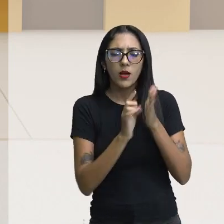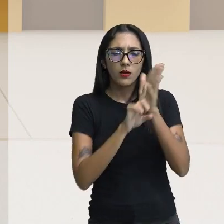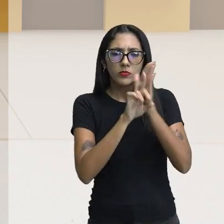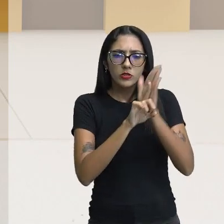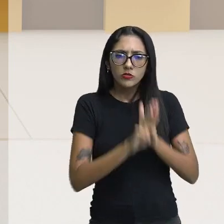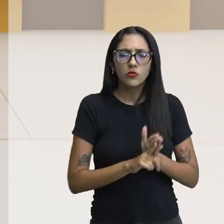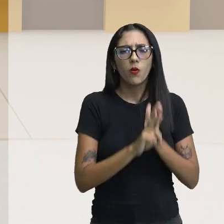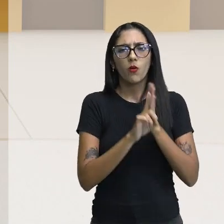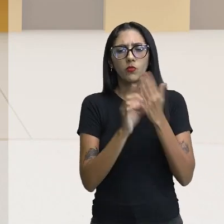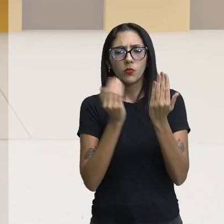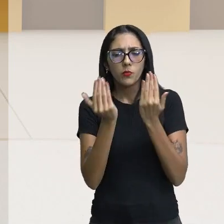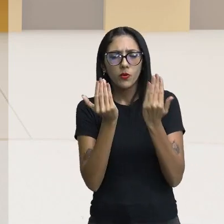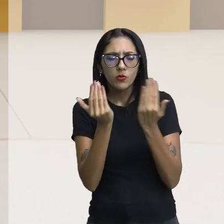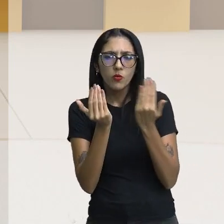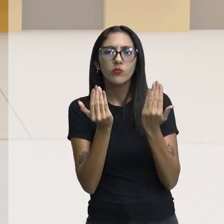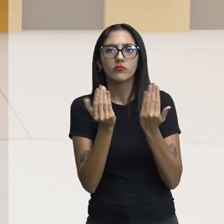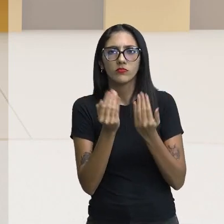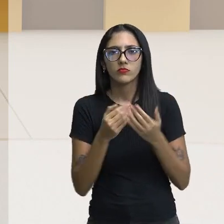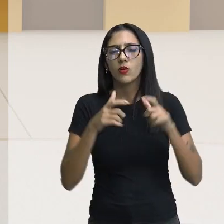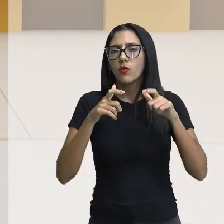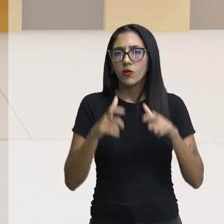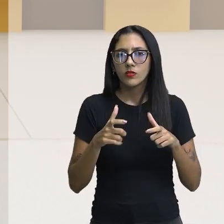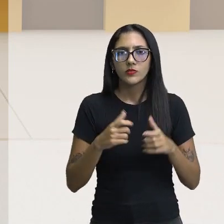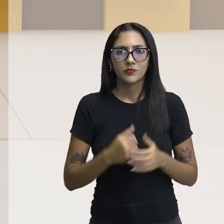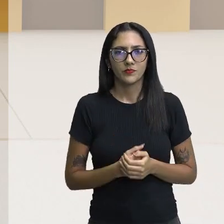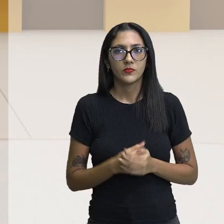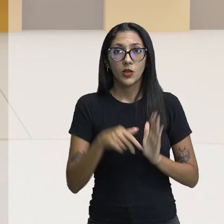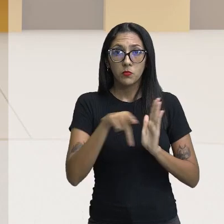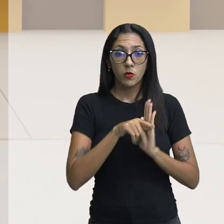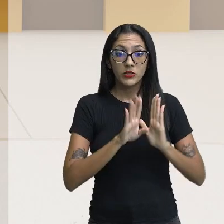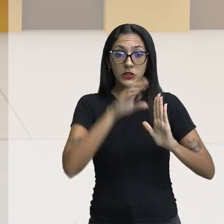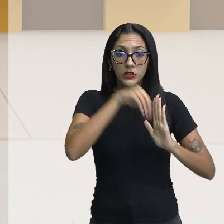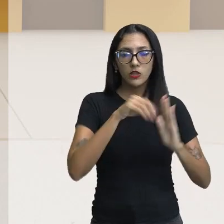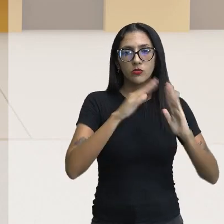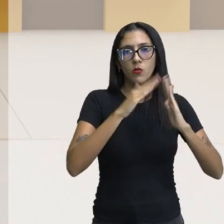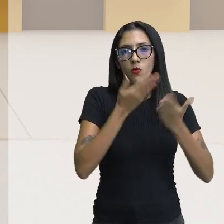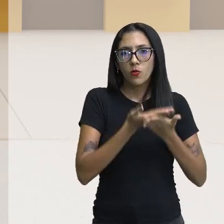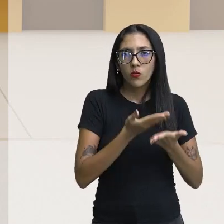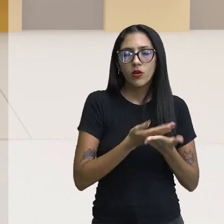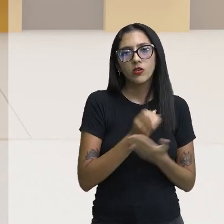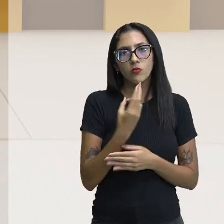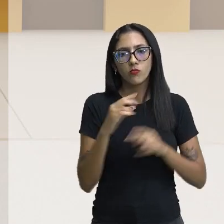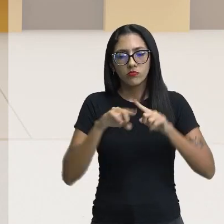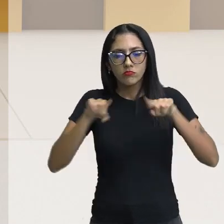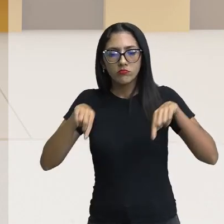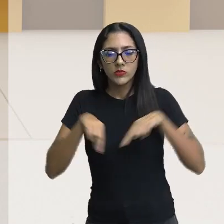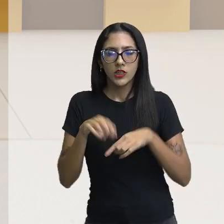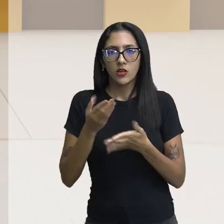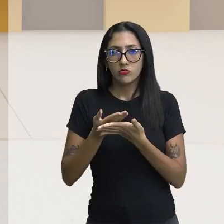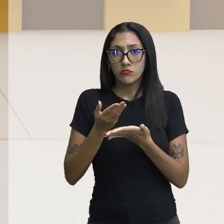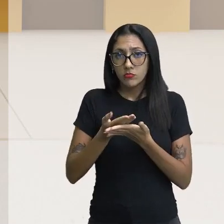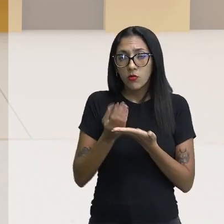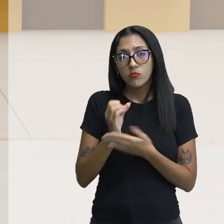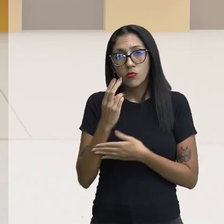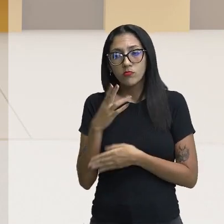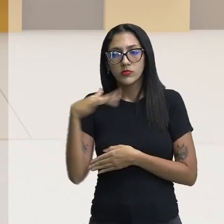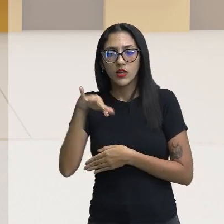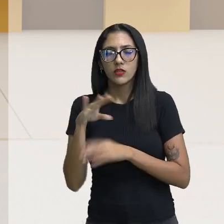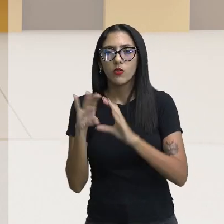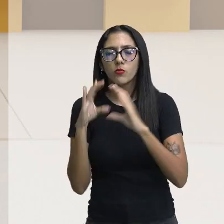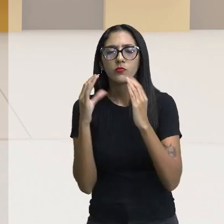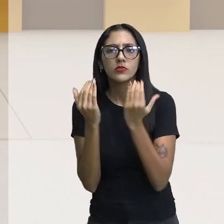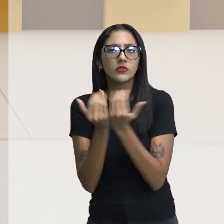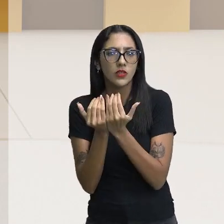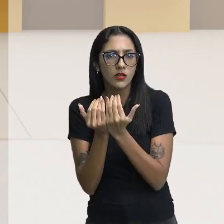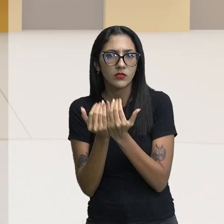e comparou com os dados científicos? Vai ser para a escola? Vai ser para a sua turma? Para a sua comunidade? Por